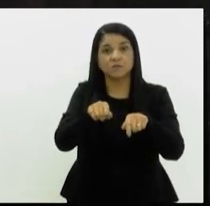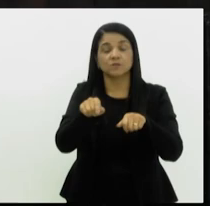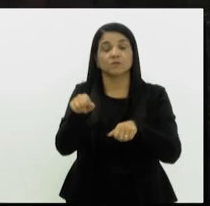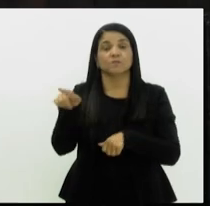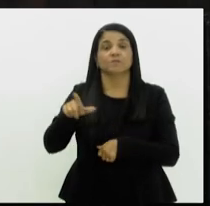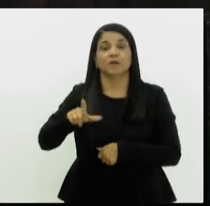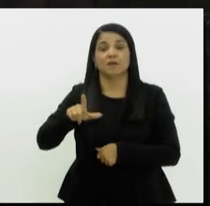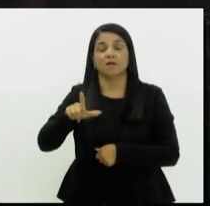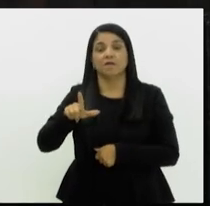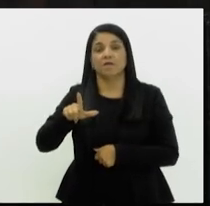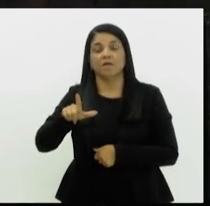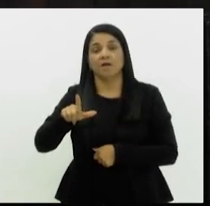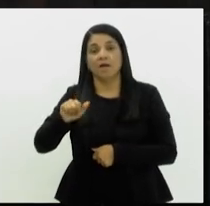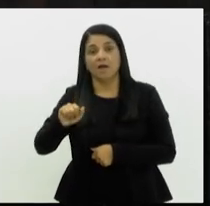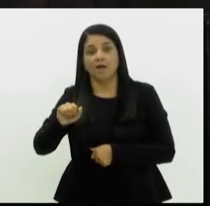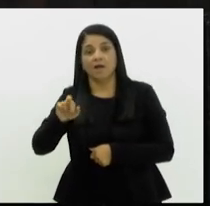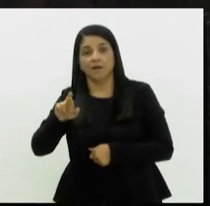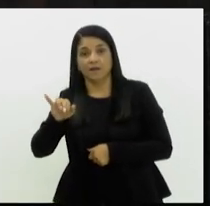companheiro Bruno.